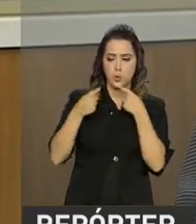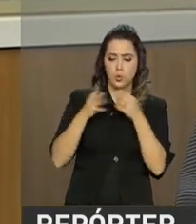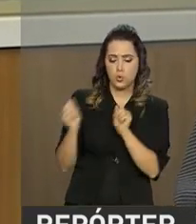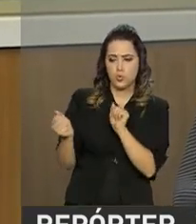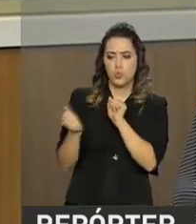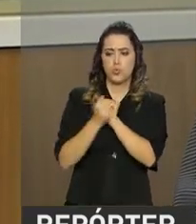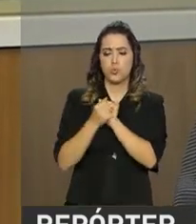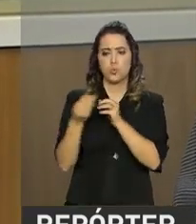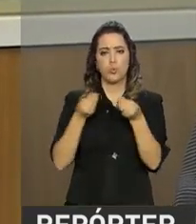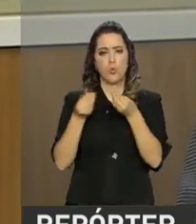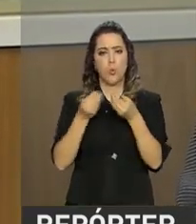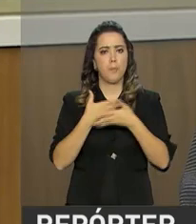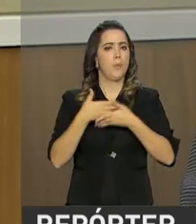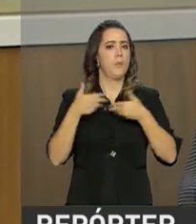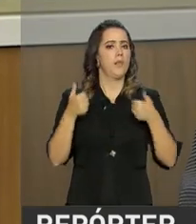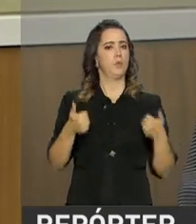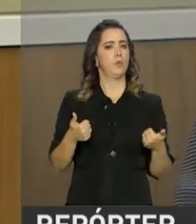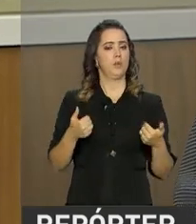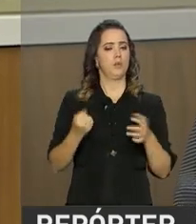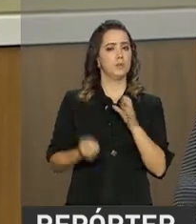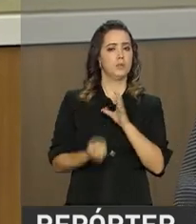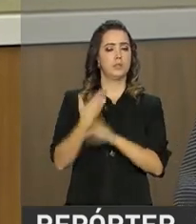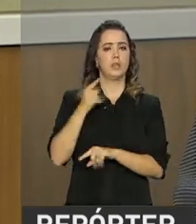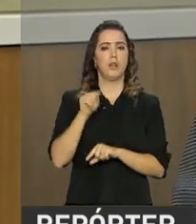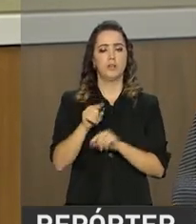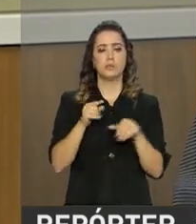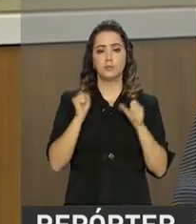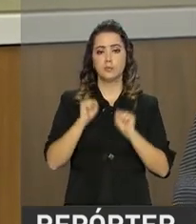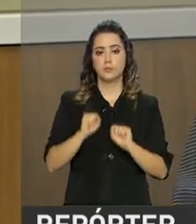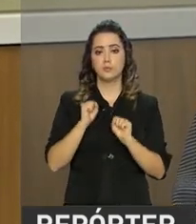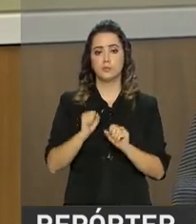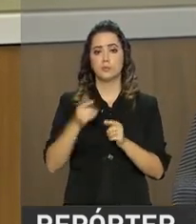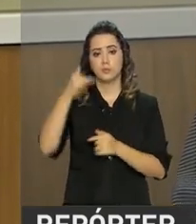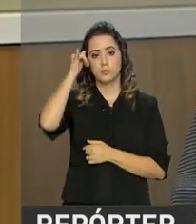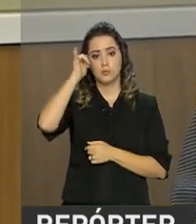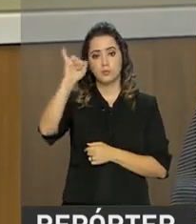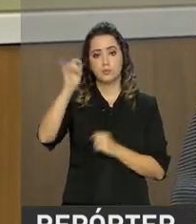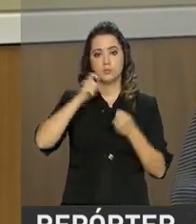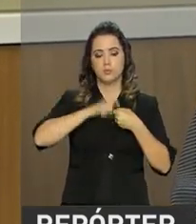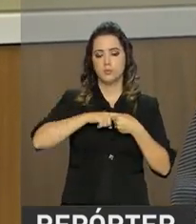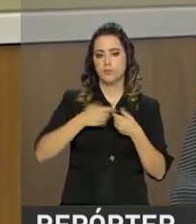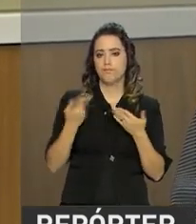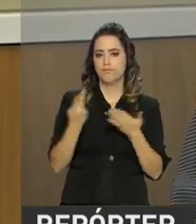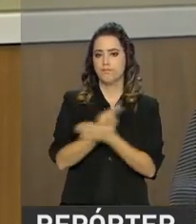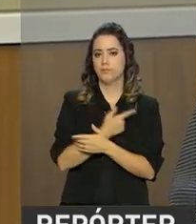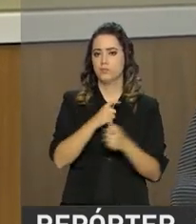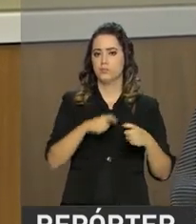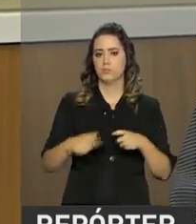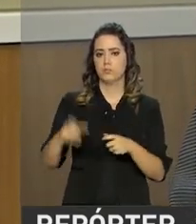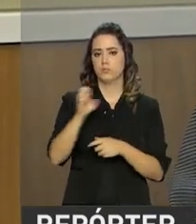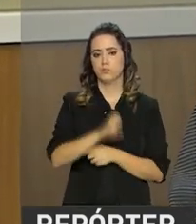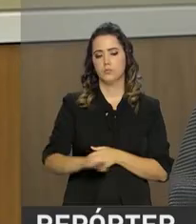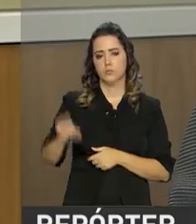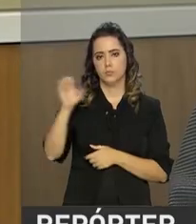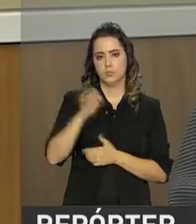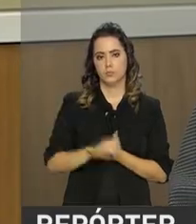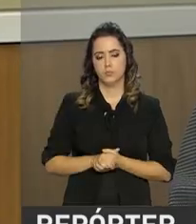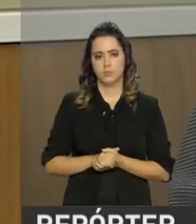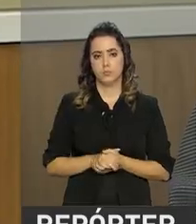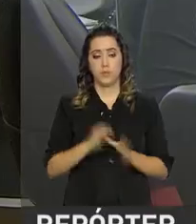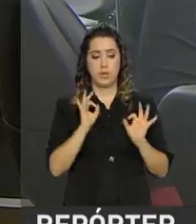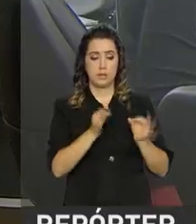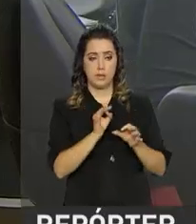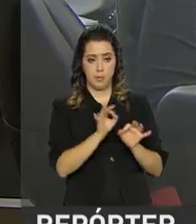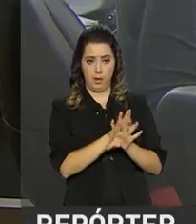debater e criar então mecanismos de evitar que isso volte a acontecer em alguns lugares do brasil certo para